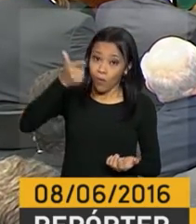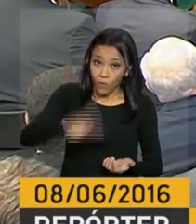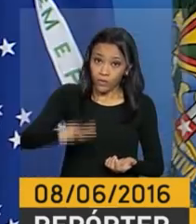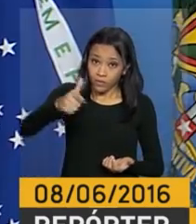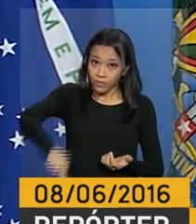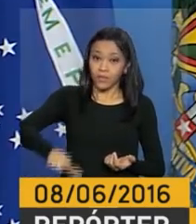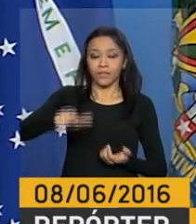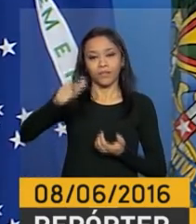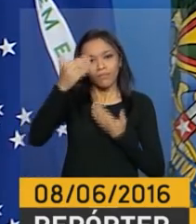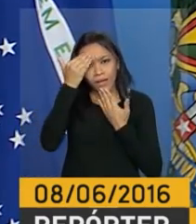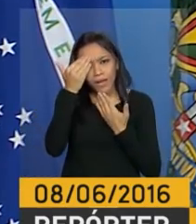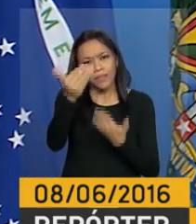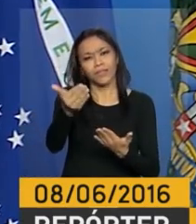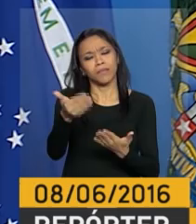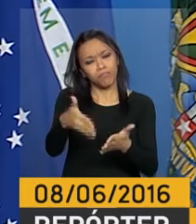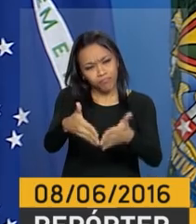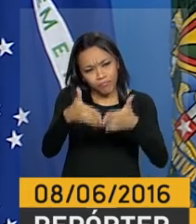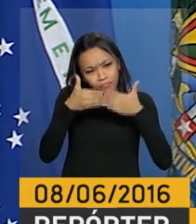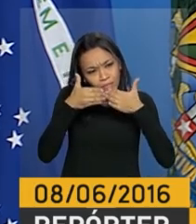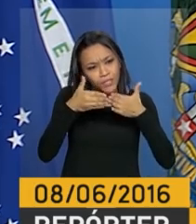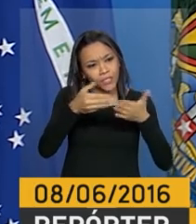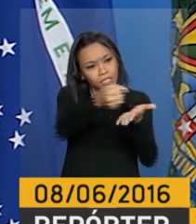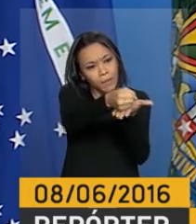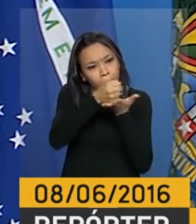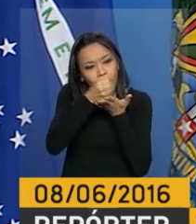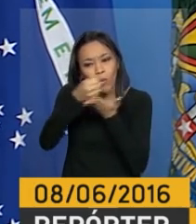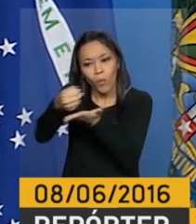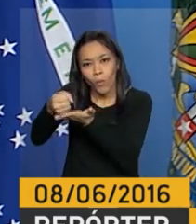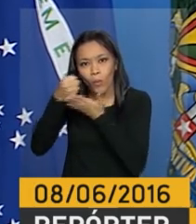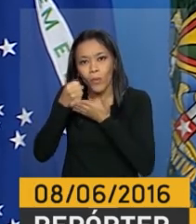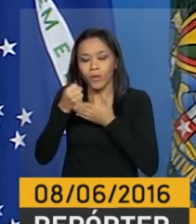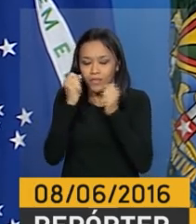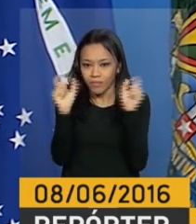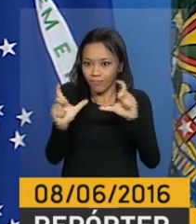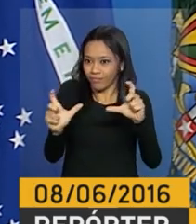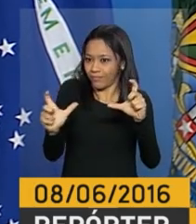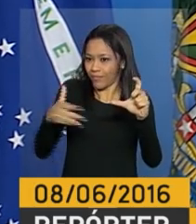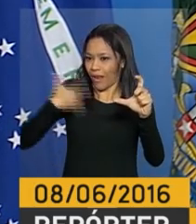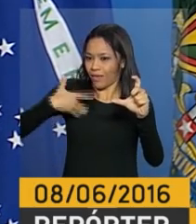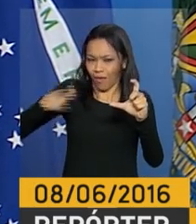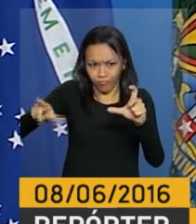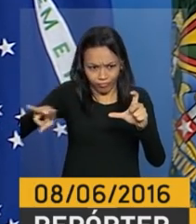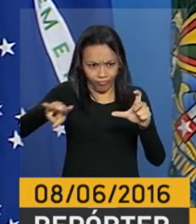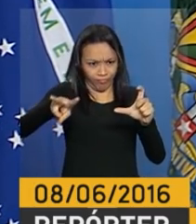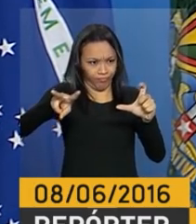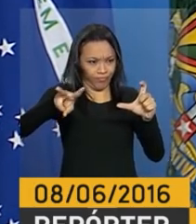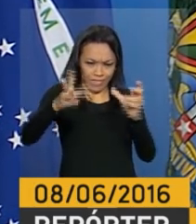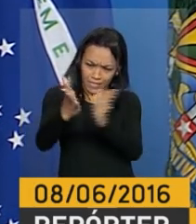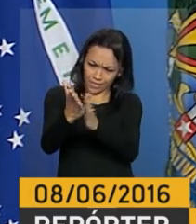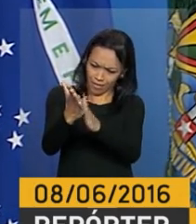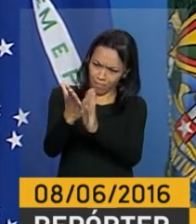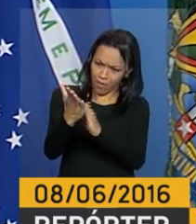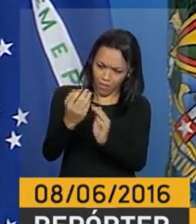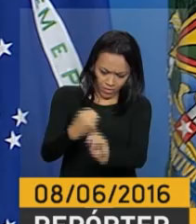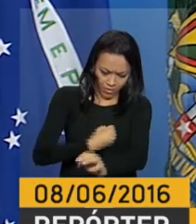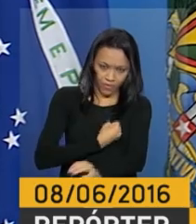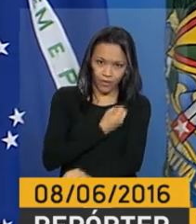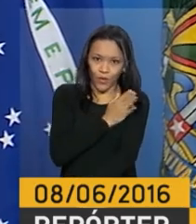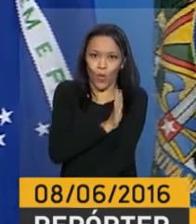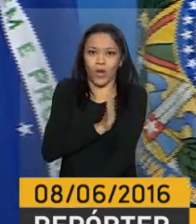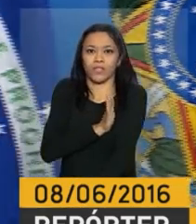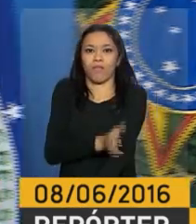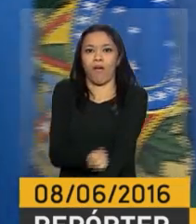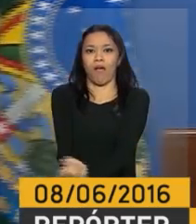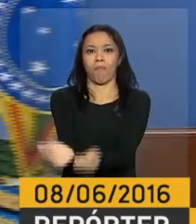agradecer pedir esse apoio dos Senhores esse entusiasmo que eu vejo aqui e essas Palmas que nascem do coração